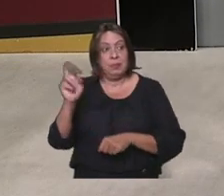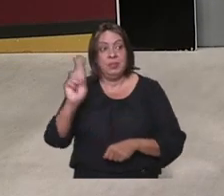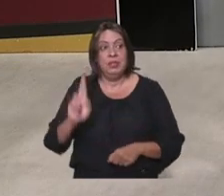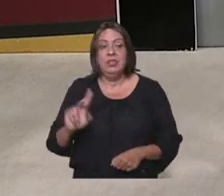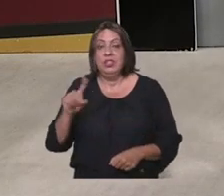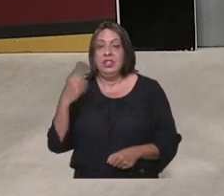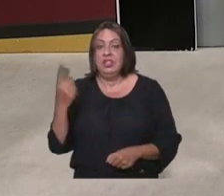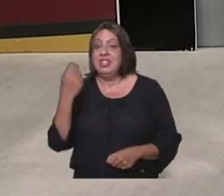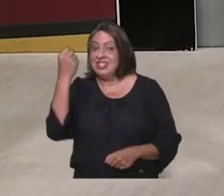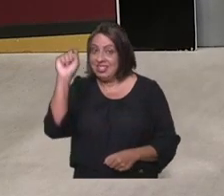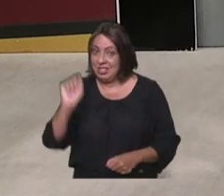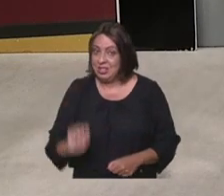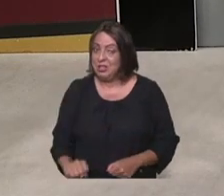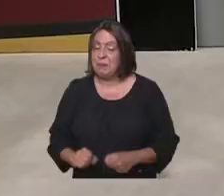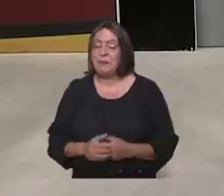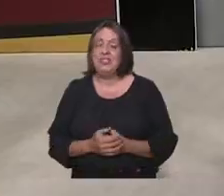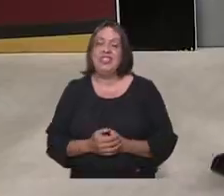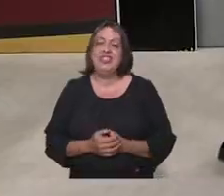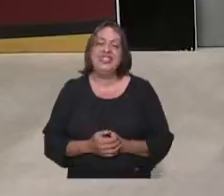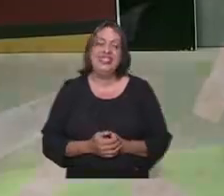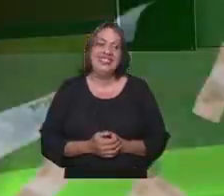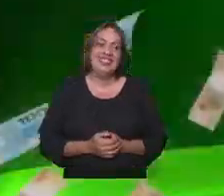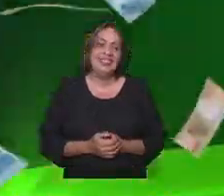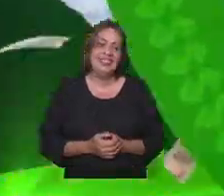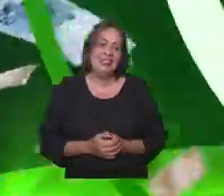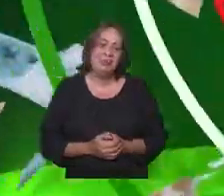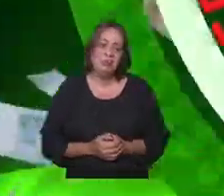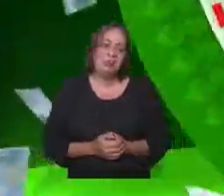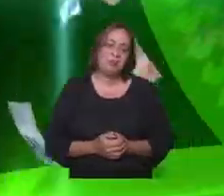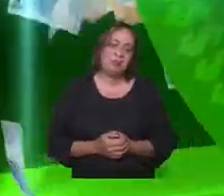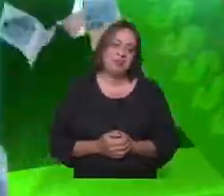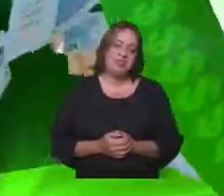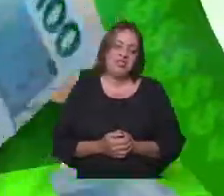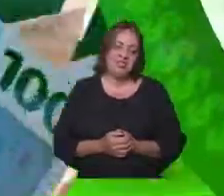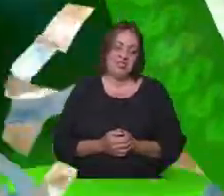nosso Gira Sergipe!